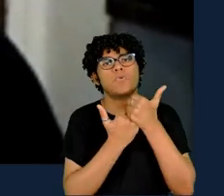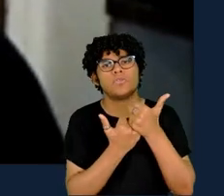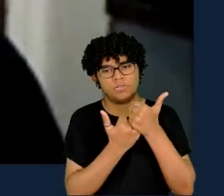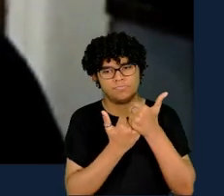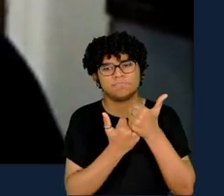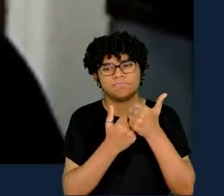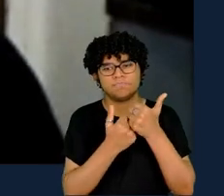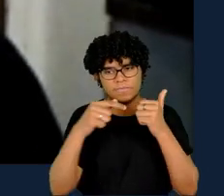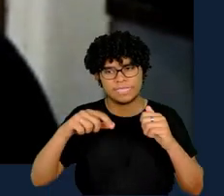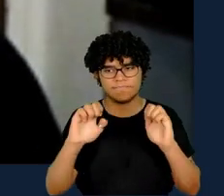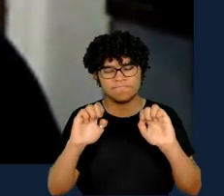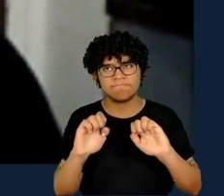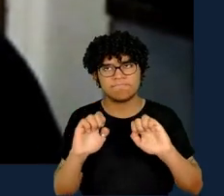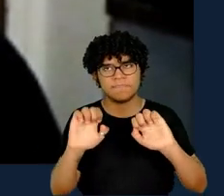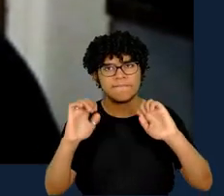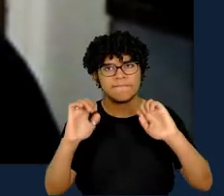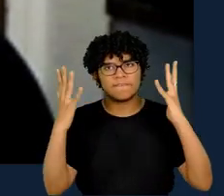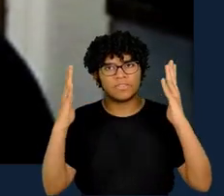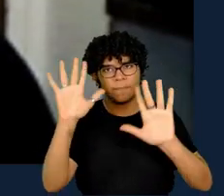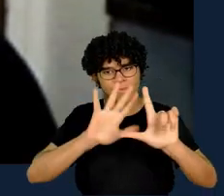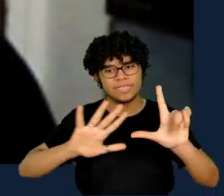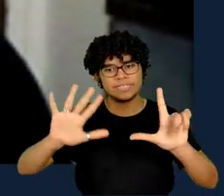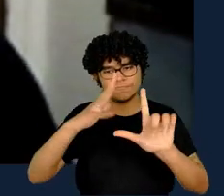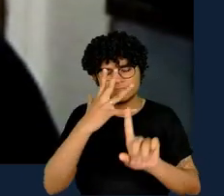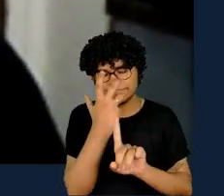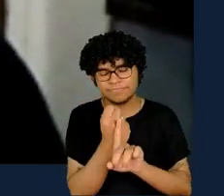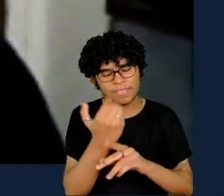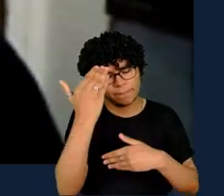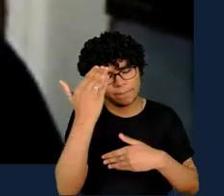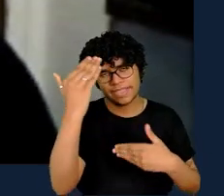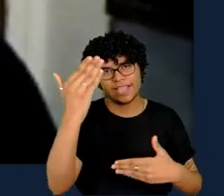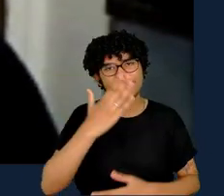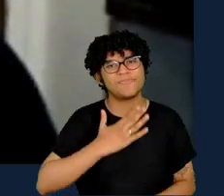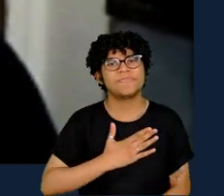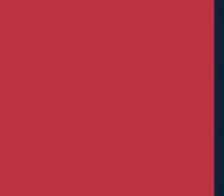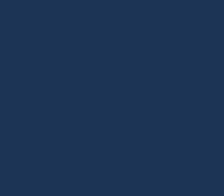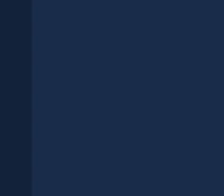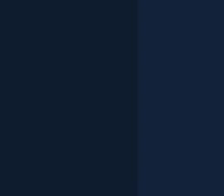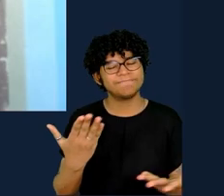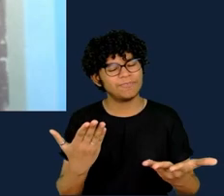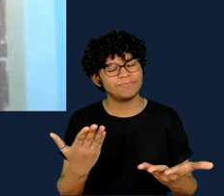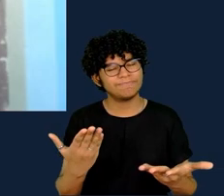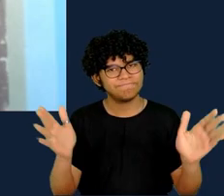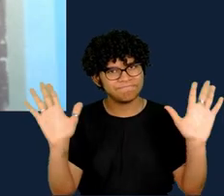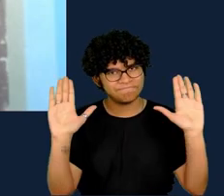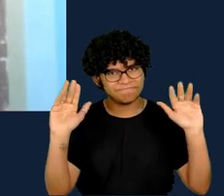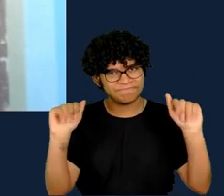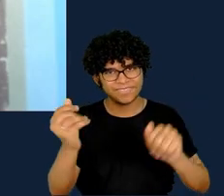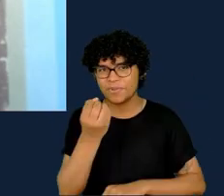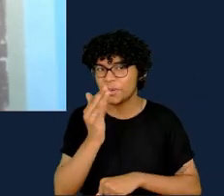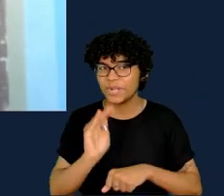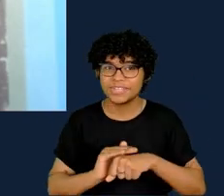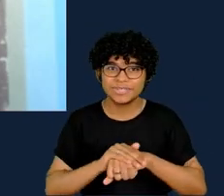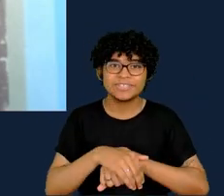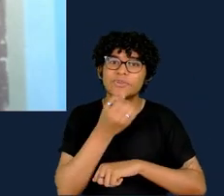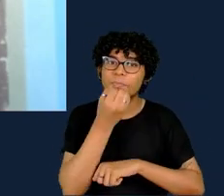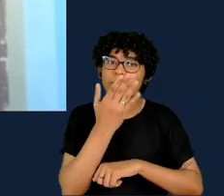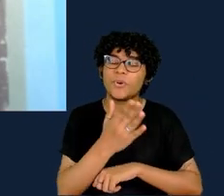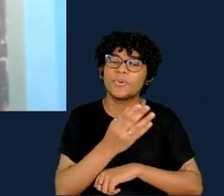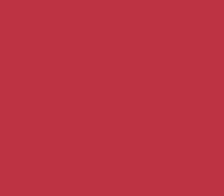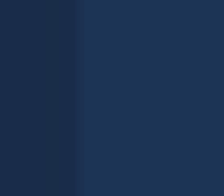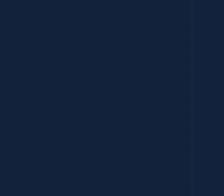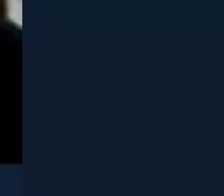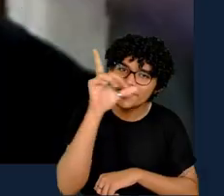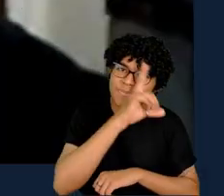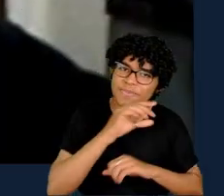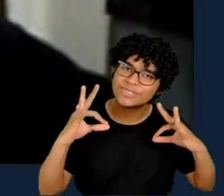esse painel. Foi muito inspirador, muito obrigado, foi um prazer, e deixo aí uma boa noite, um bom final de semana para todo mundo. É isso.